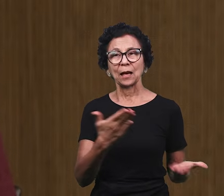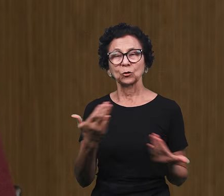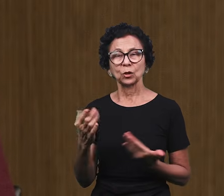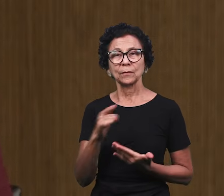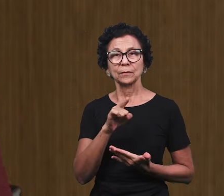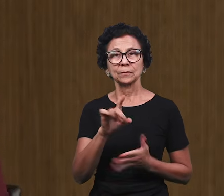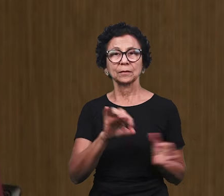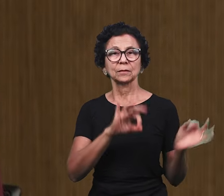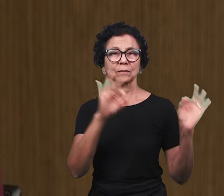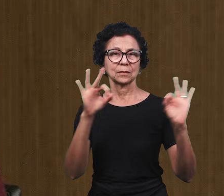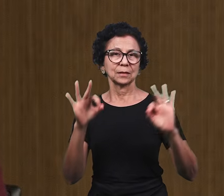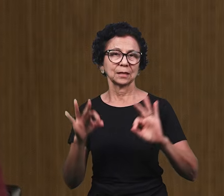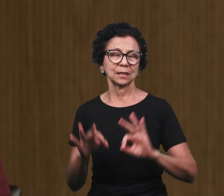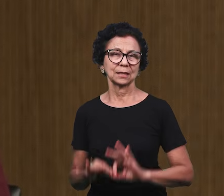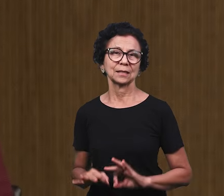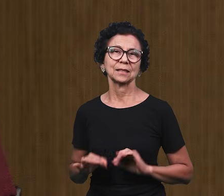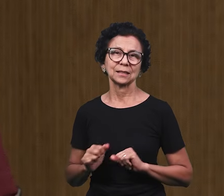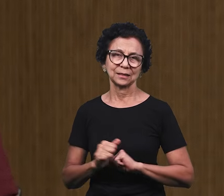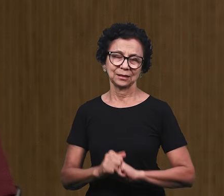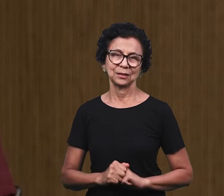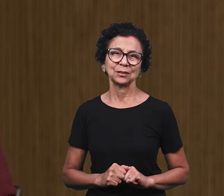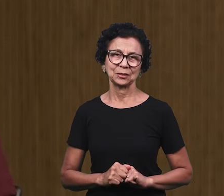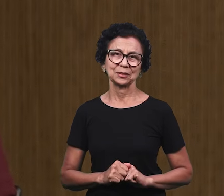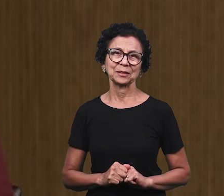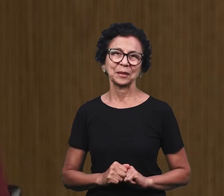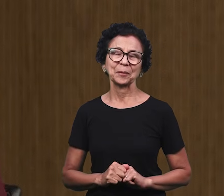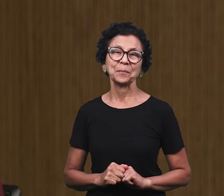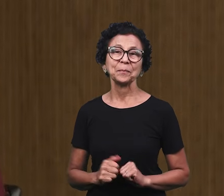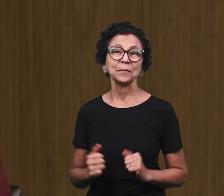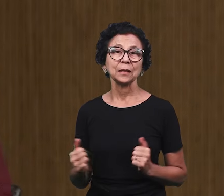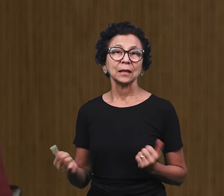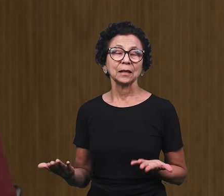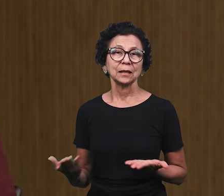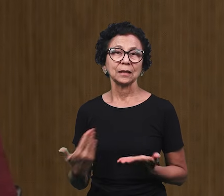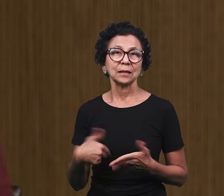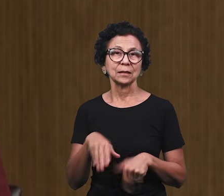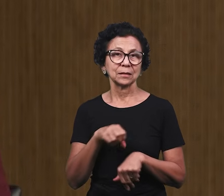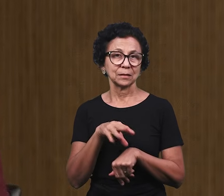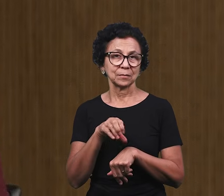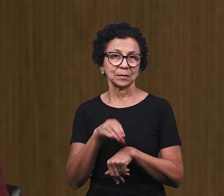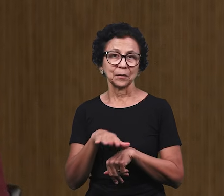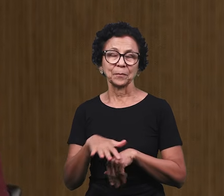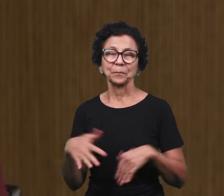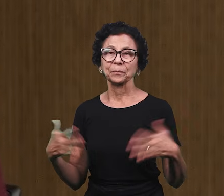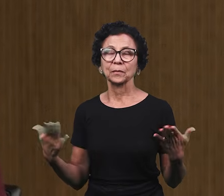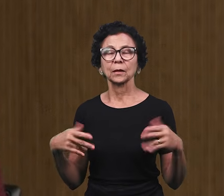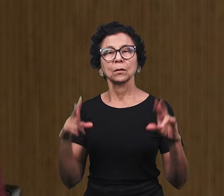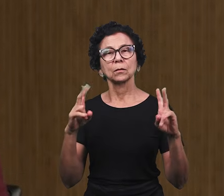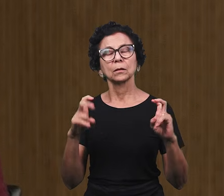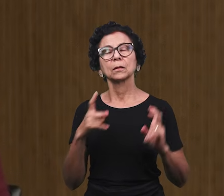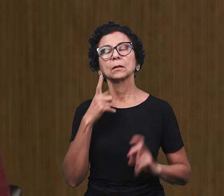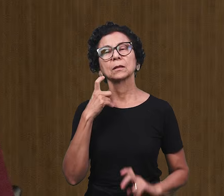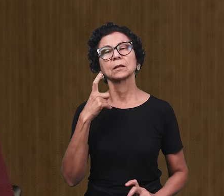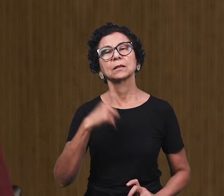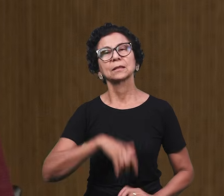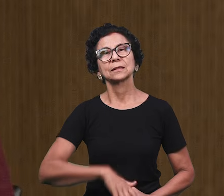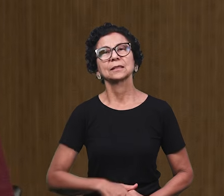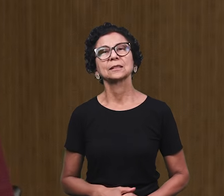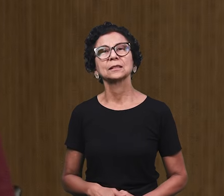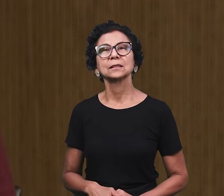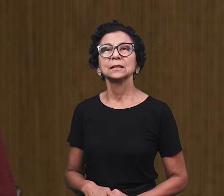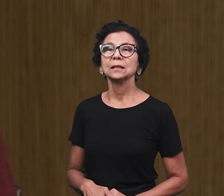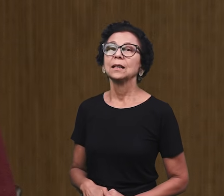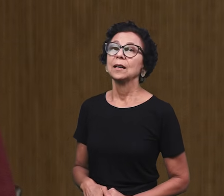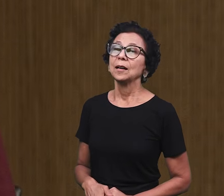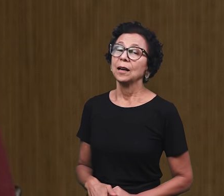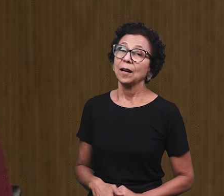que nos assiste por todos os meios que nós transmitimos. E como os pastores falaram, hoje nós temos um tema muito interessante. Na verdade,